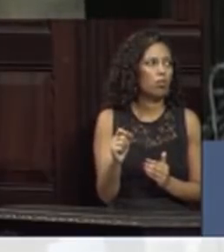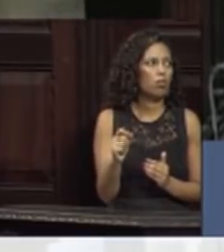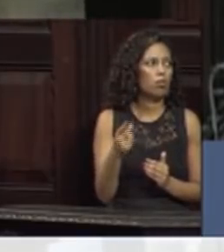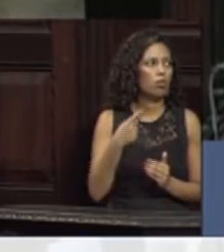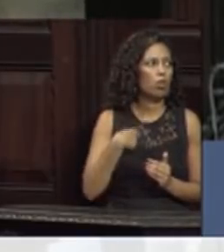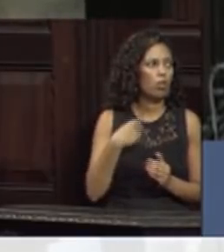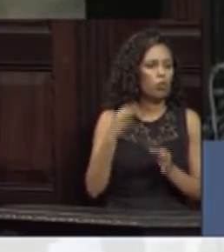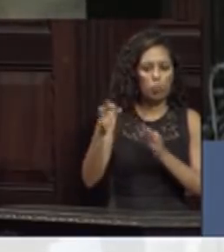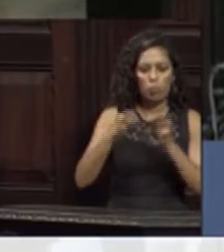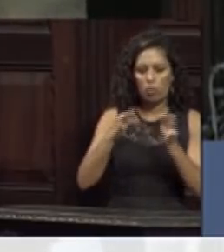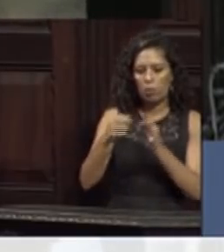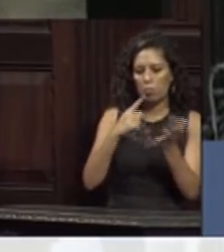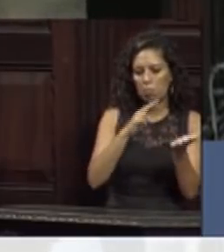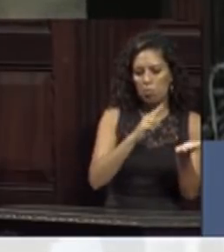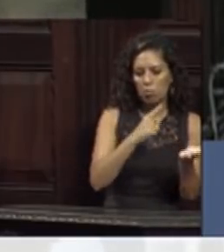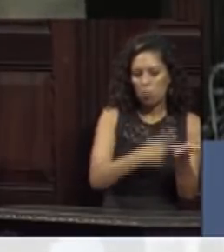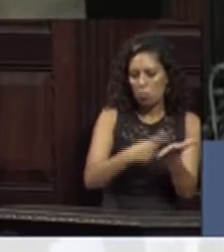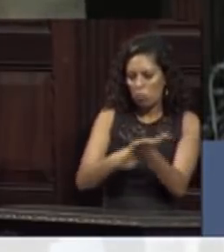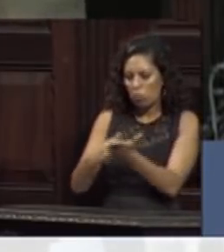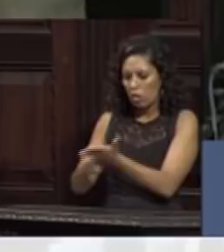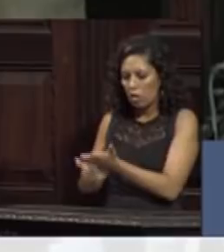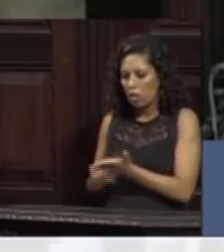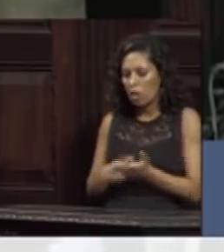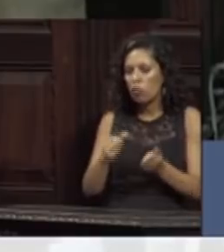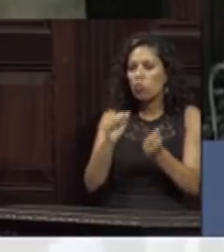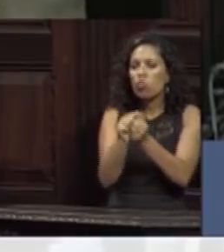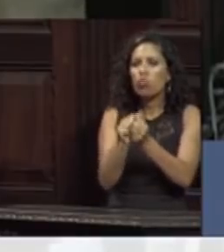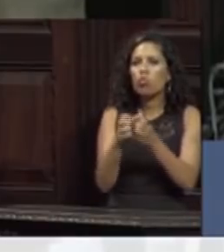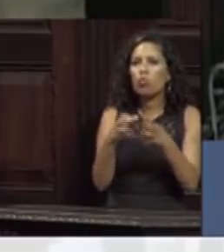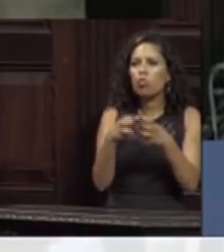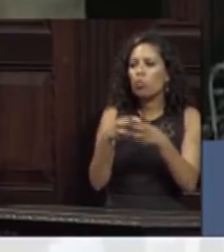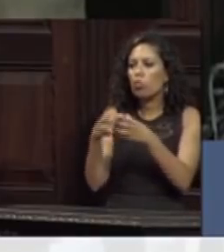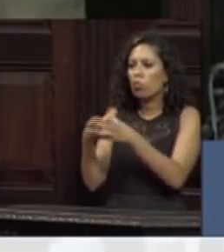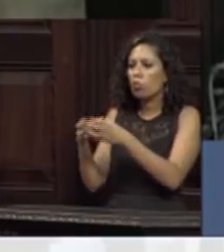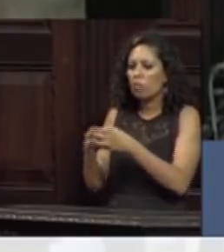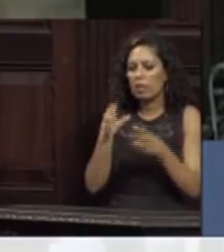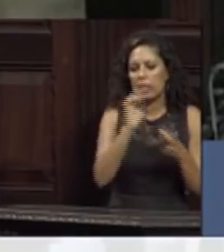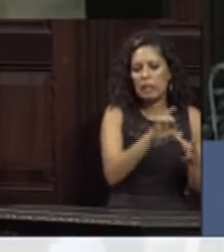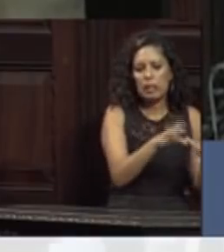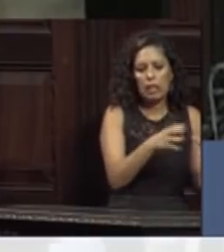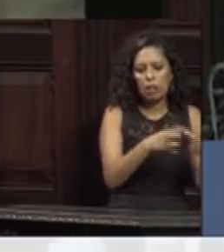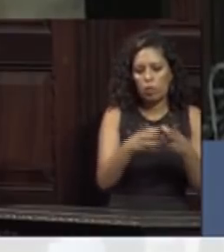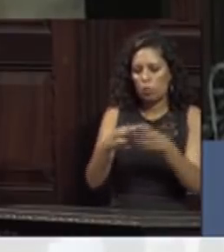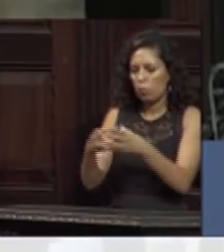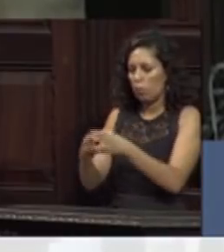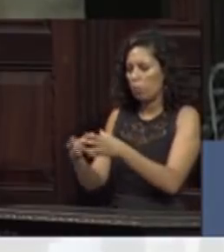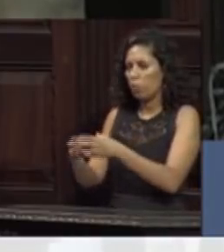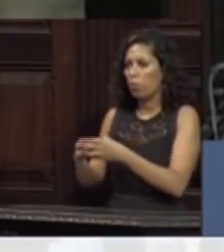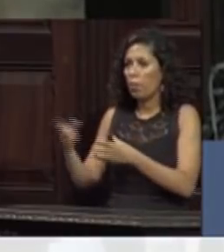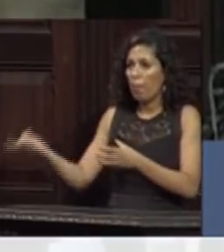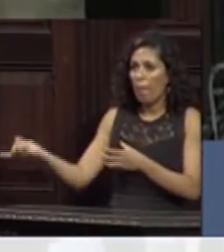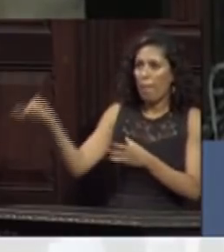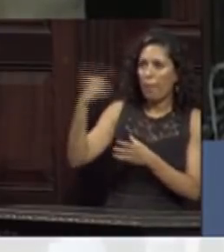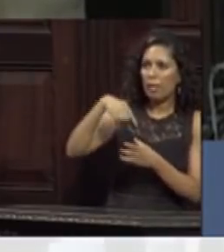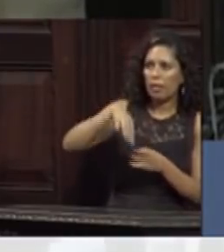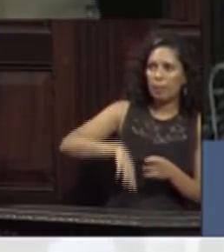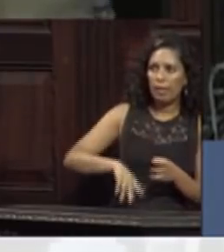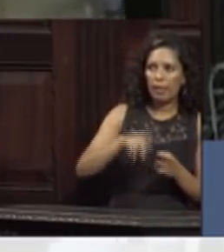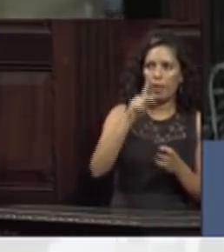acordo com as categorias, com o governo manda para cá o PCCS, a gente